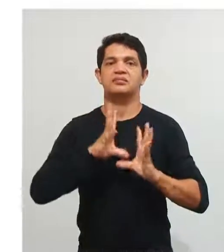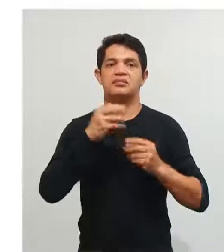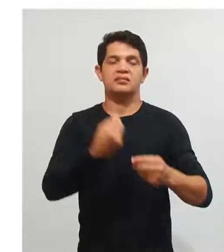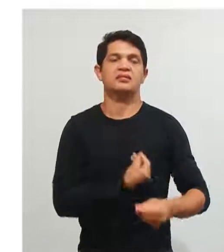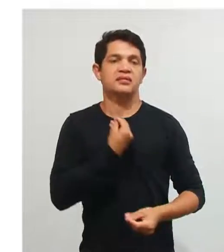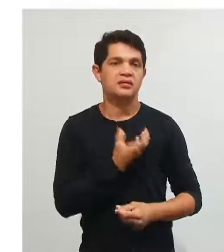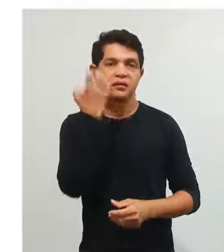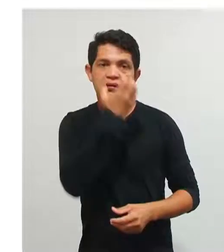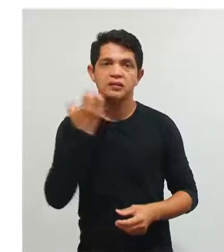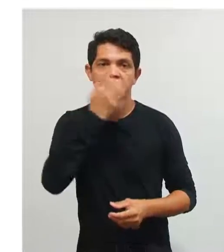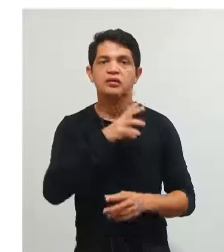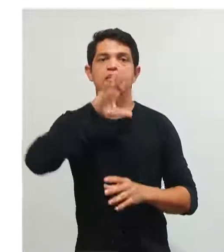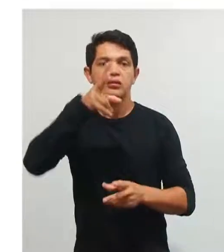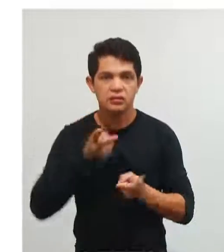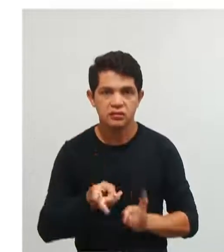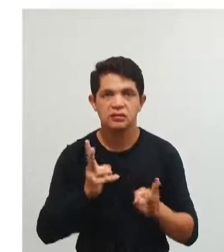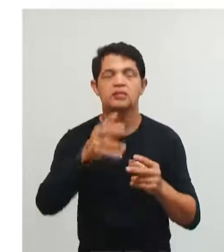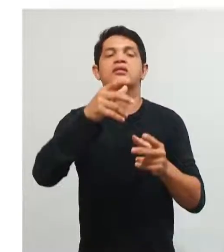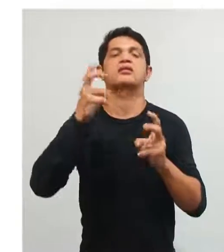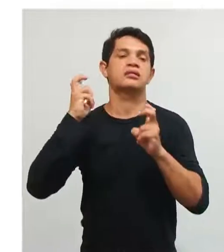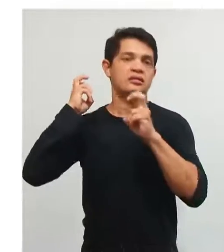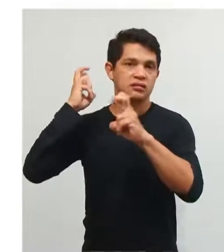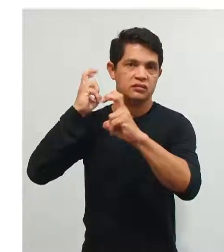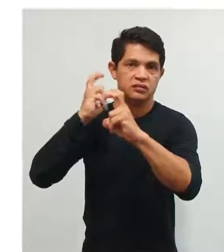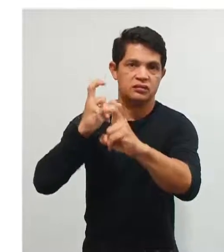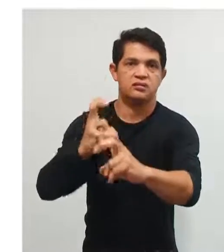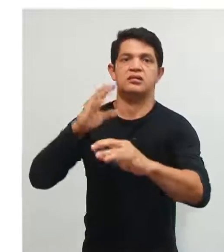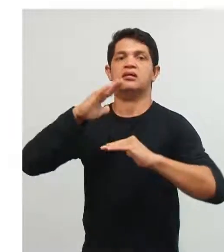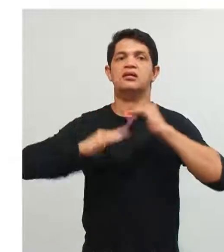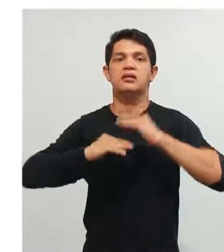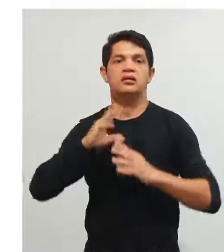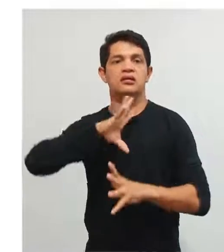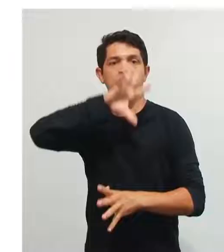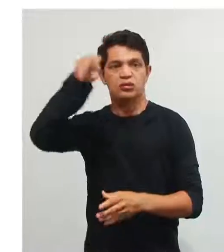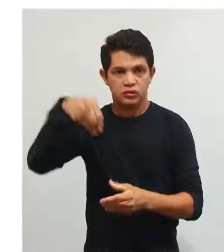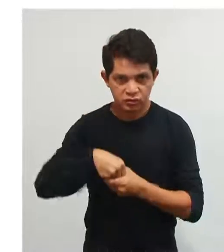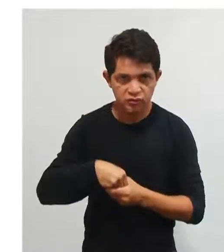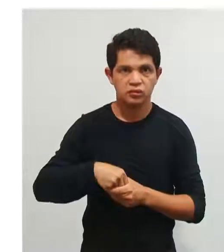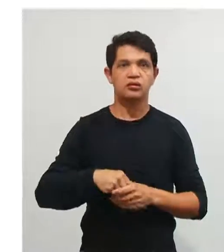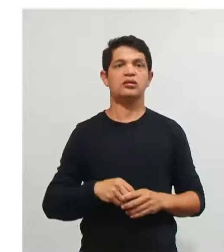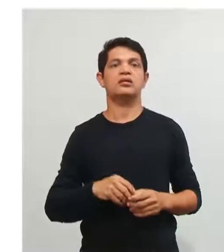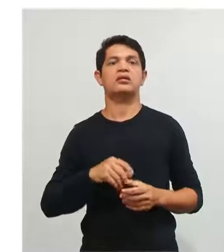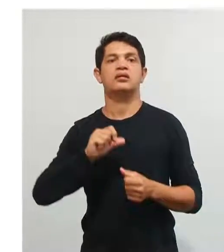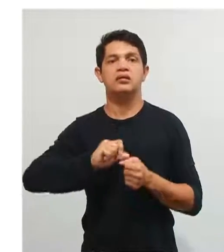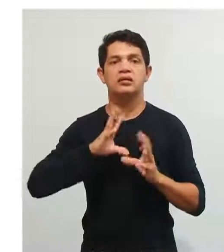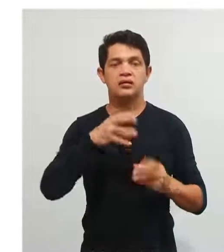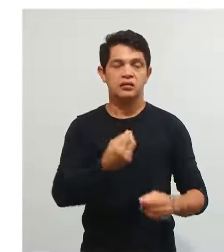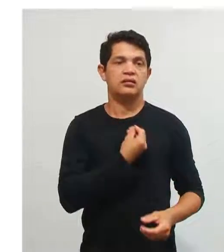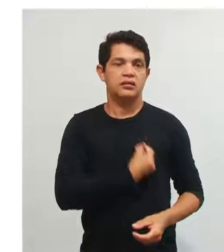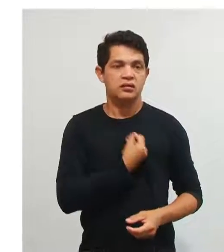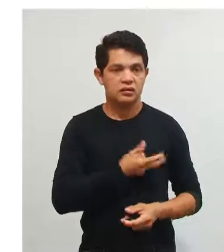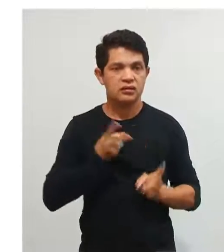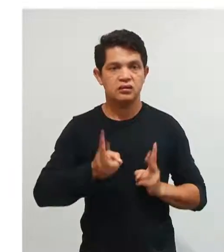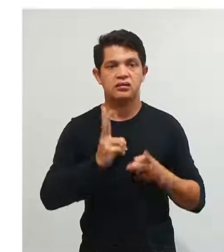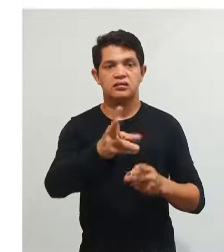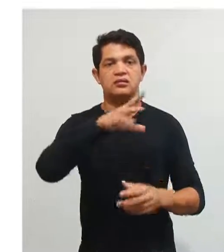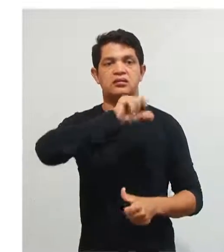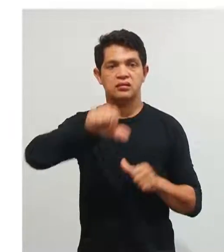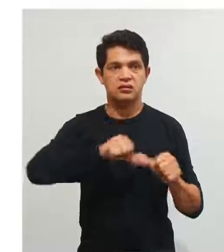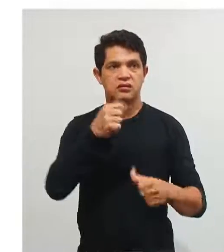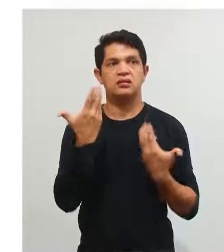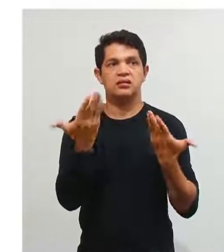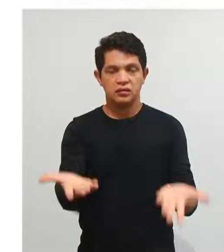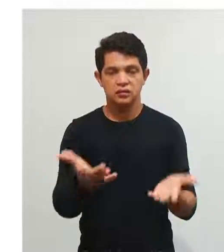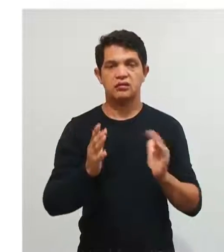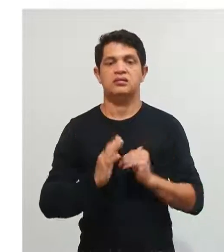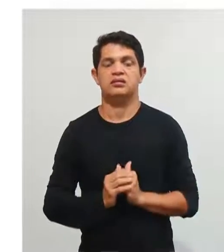musical baseada no trio composto por flauta, violão e cavaquinho. No início, o choro eram esses